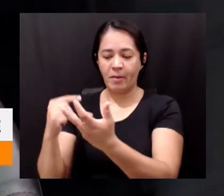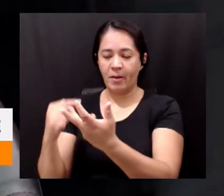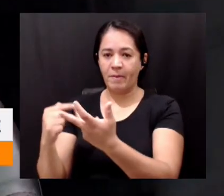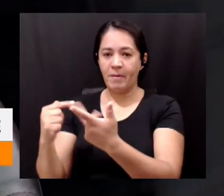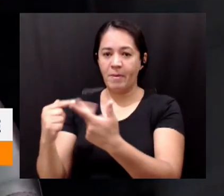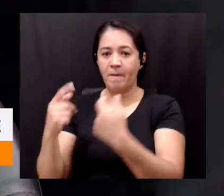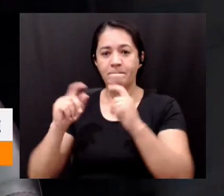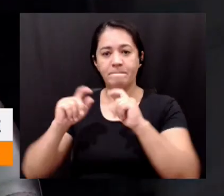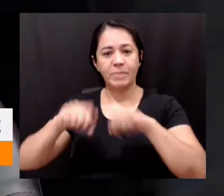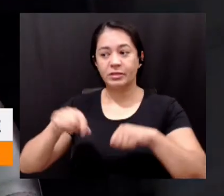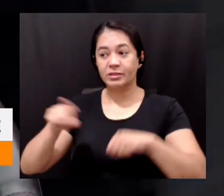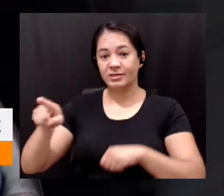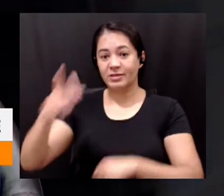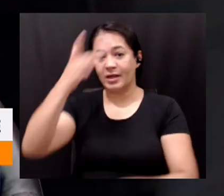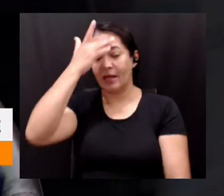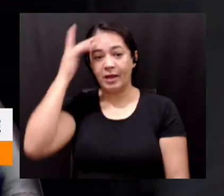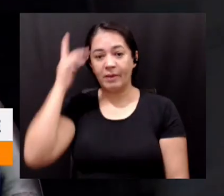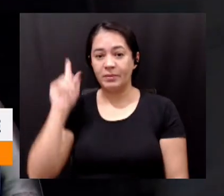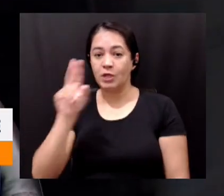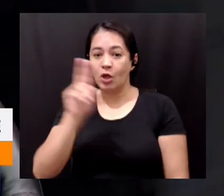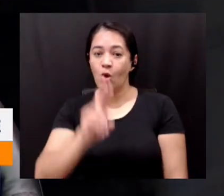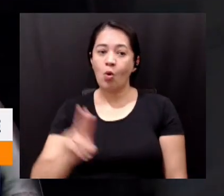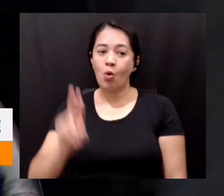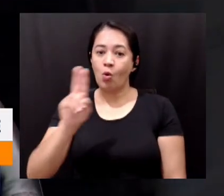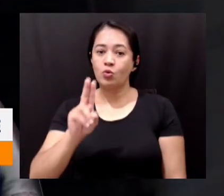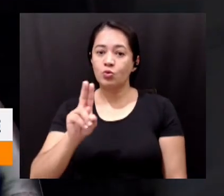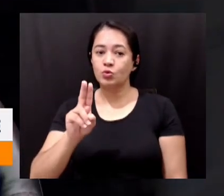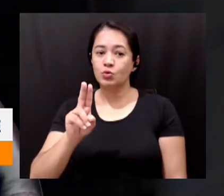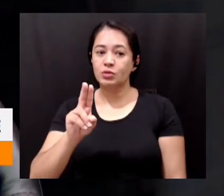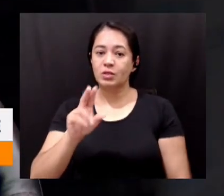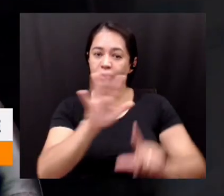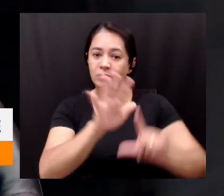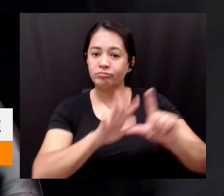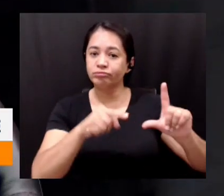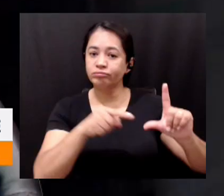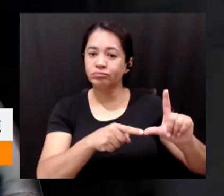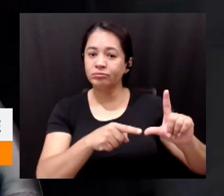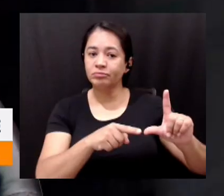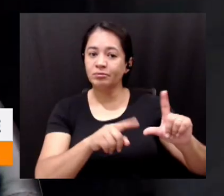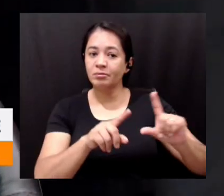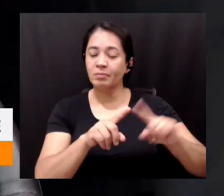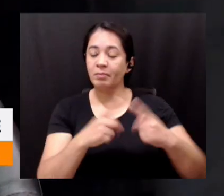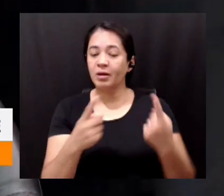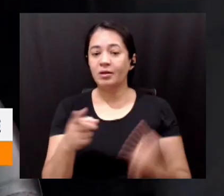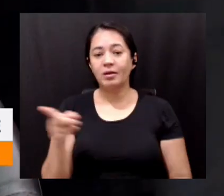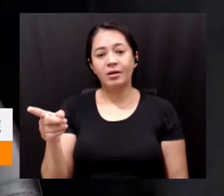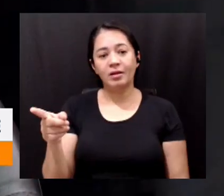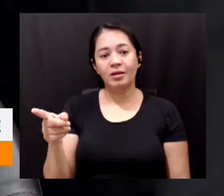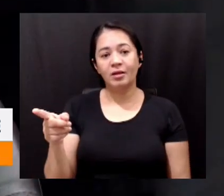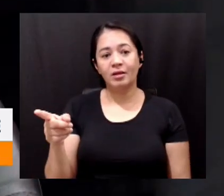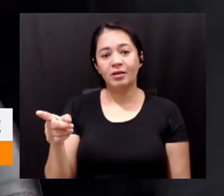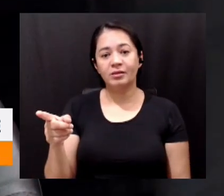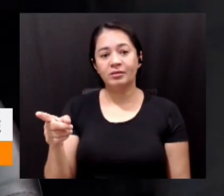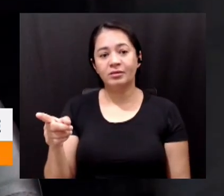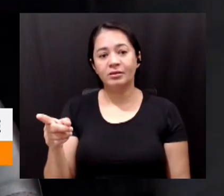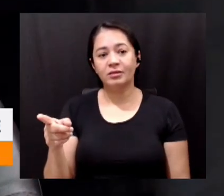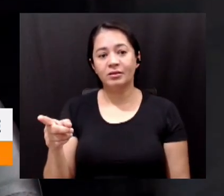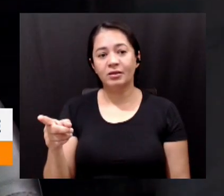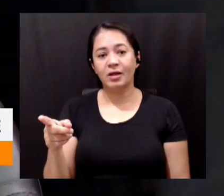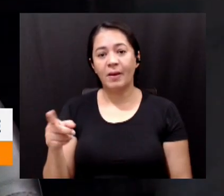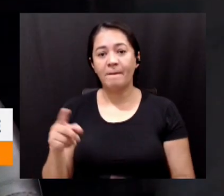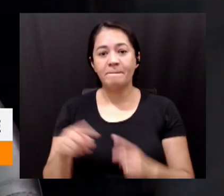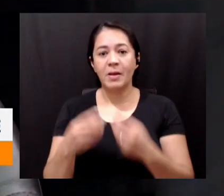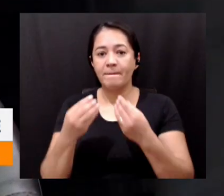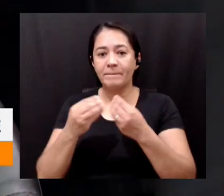pudesse utilizar daquele mecanismo, daquela plataforma, mas ela efetivamente ela não causou prejuízo,